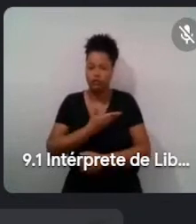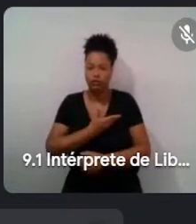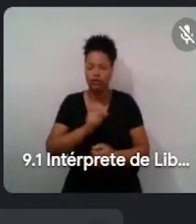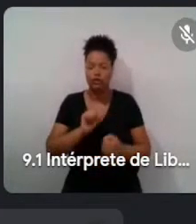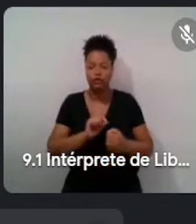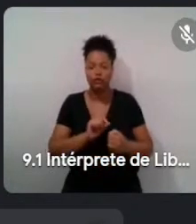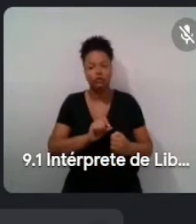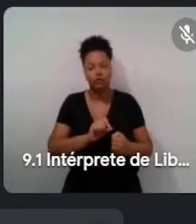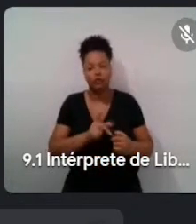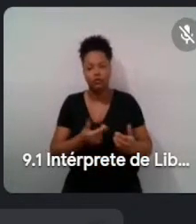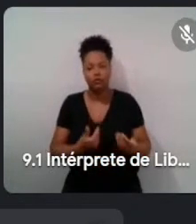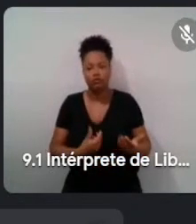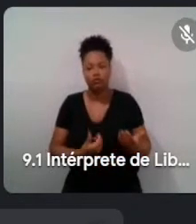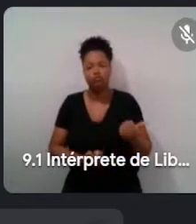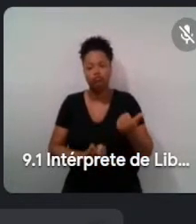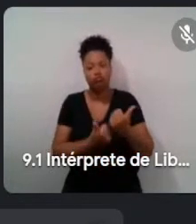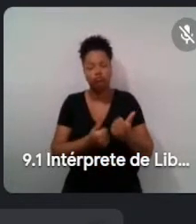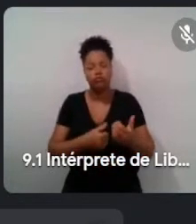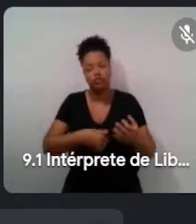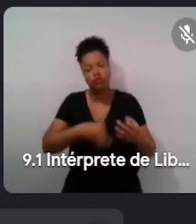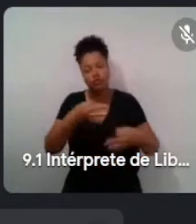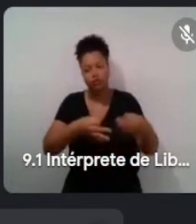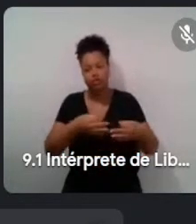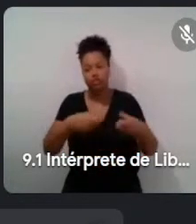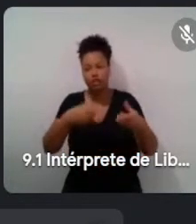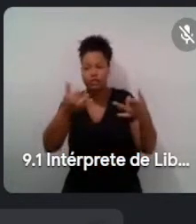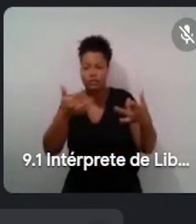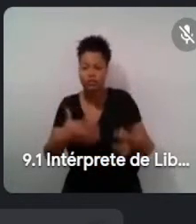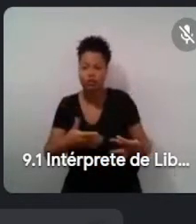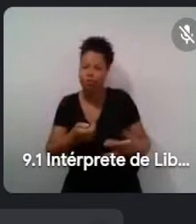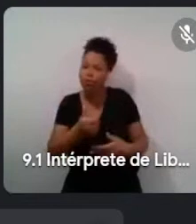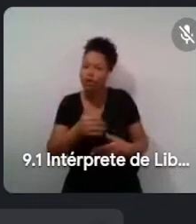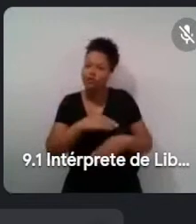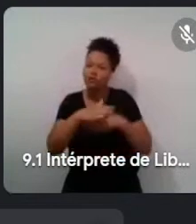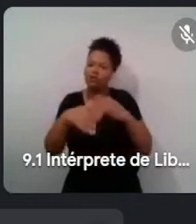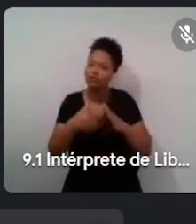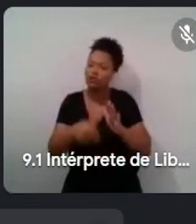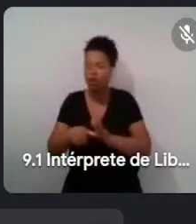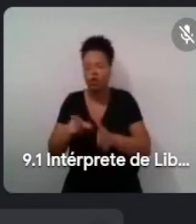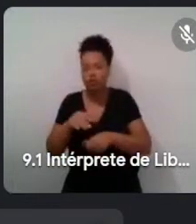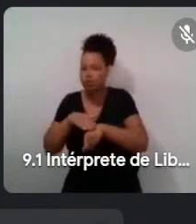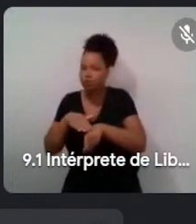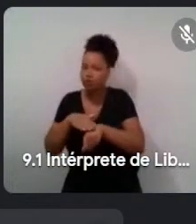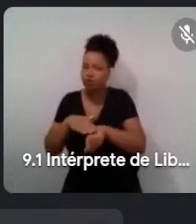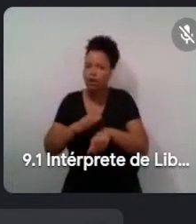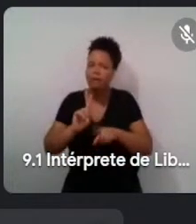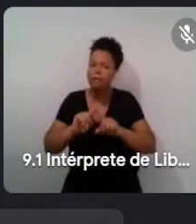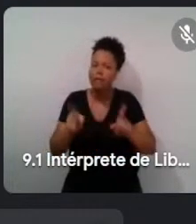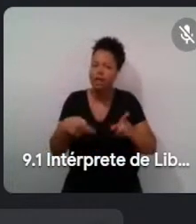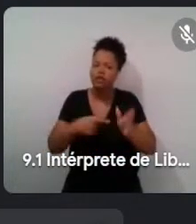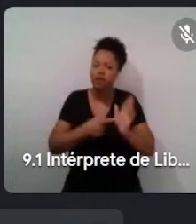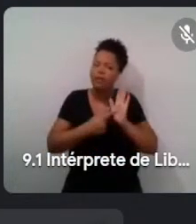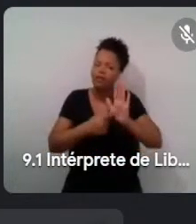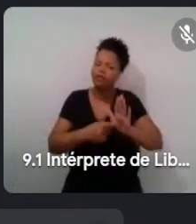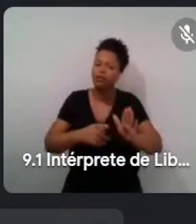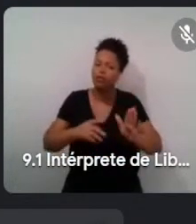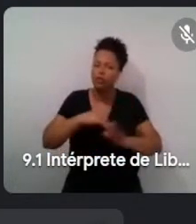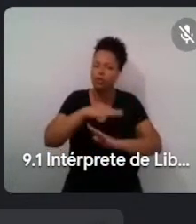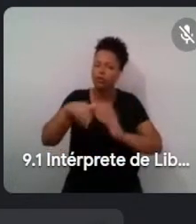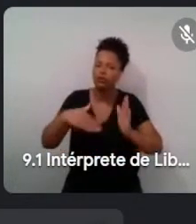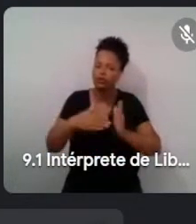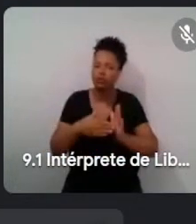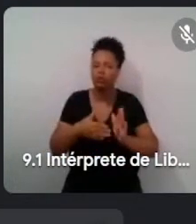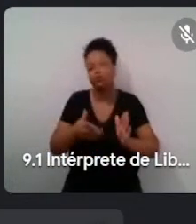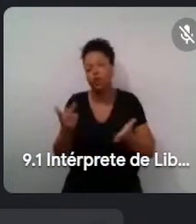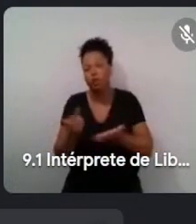sustentação aí e já falou quase tudo sobre o processo. É que eu não tinha nem conversado com ele, mas ele já abrangeu quase toda a situação que aconteceu. Então não sobrou muita